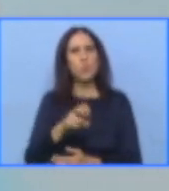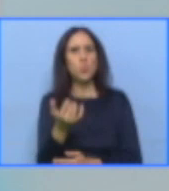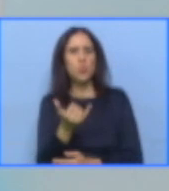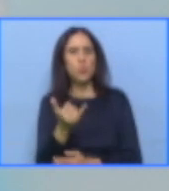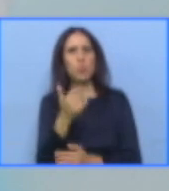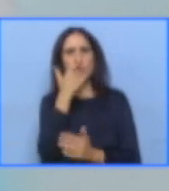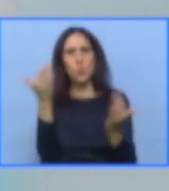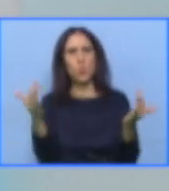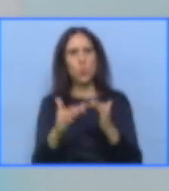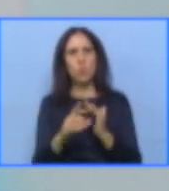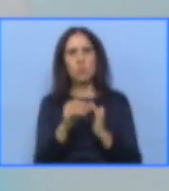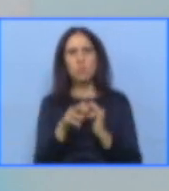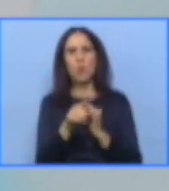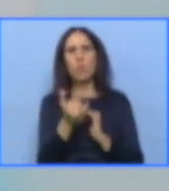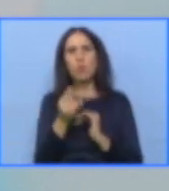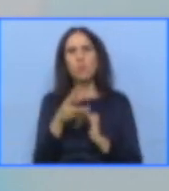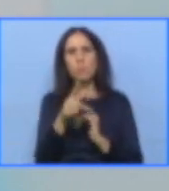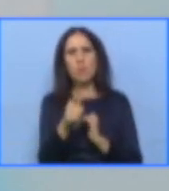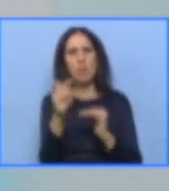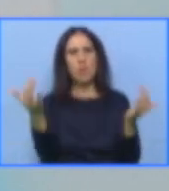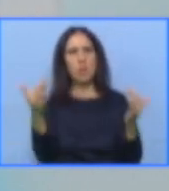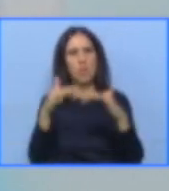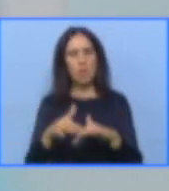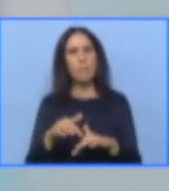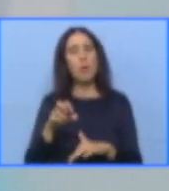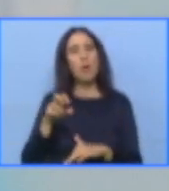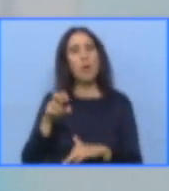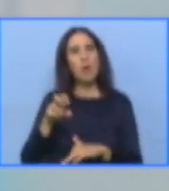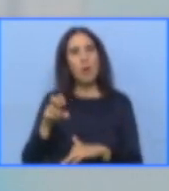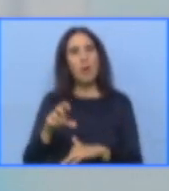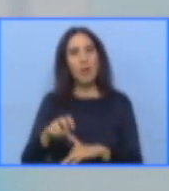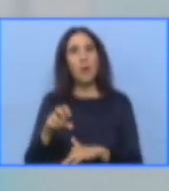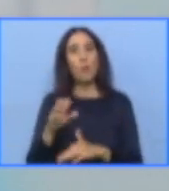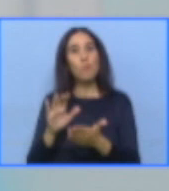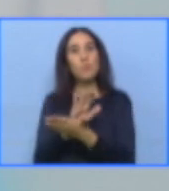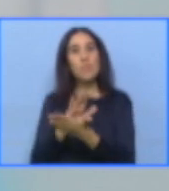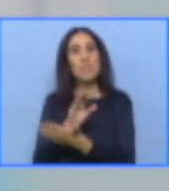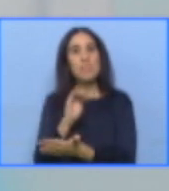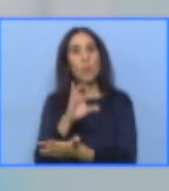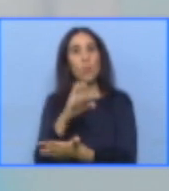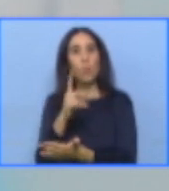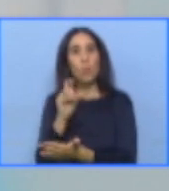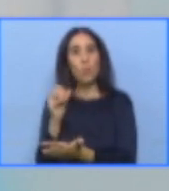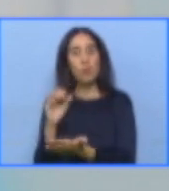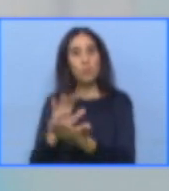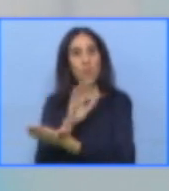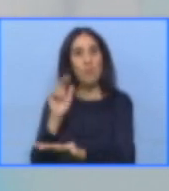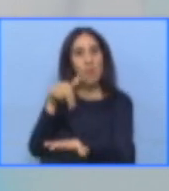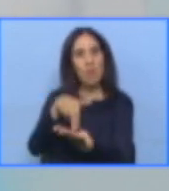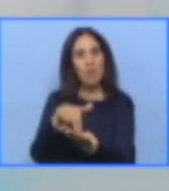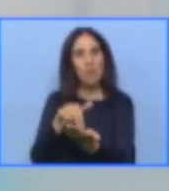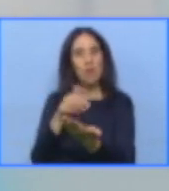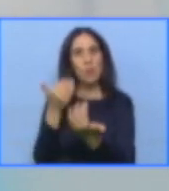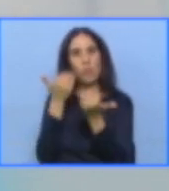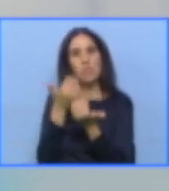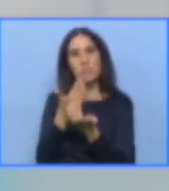julho, aparecem 2.000 pessoas. E só que em julho vai o jornalista do século, o Jornal do Século, vai lá e noticia aquilo. O que é que acontece?